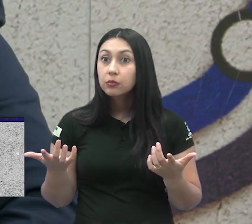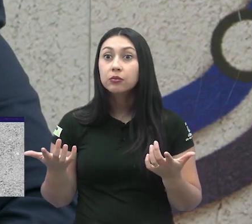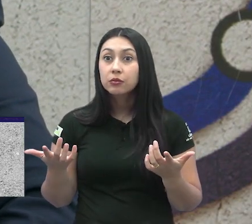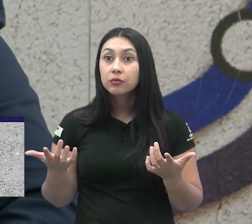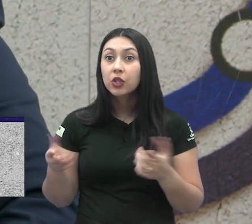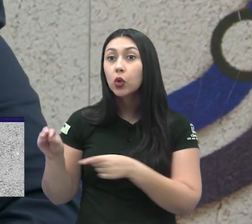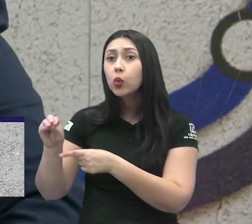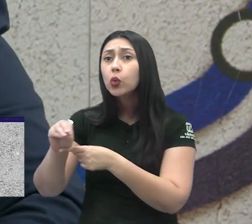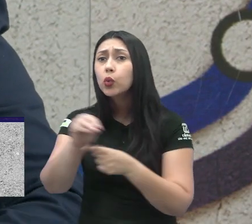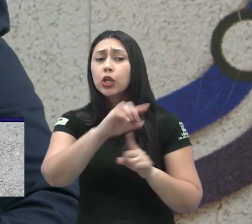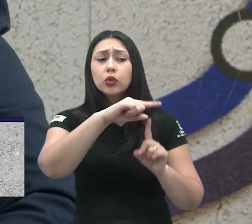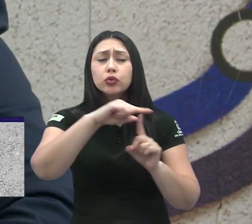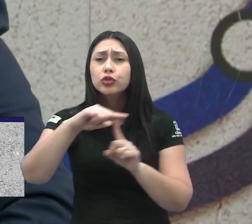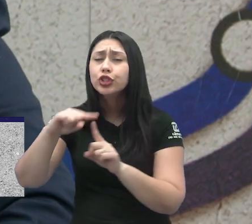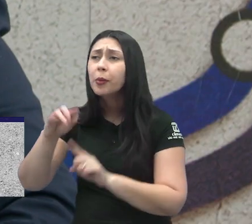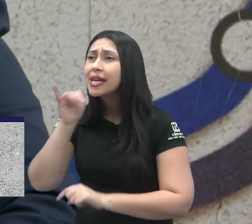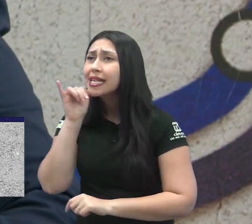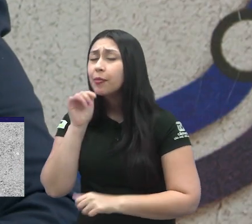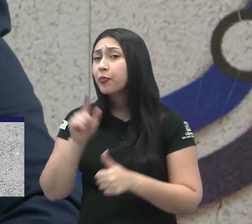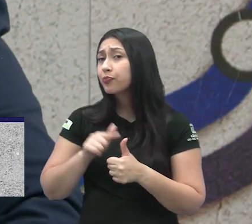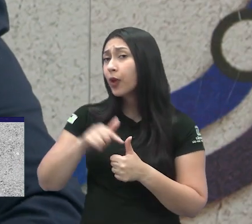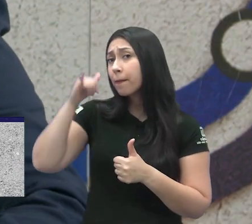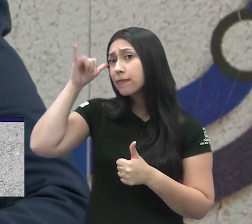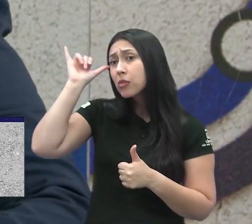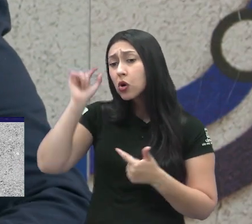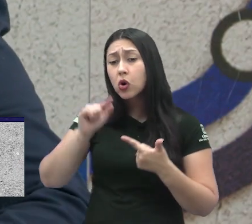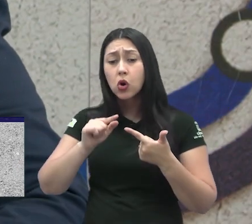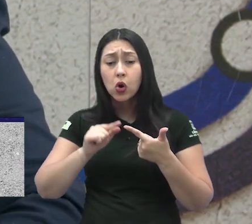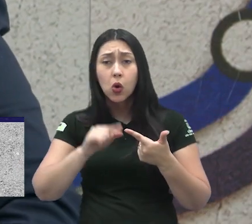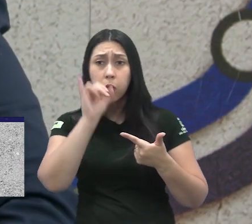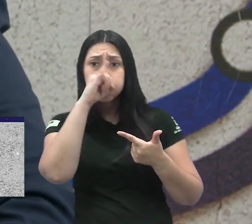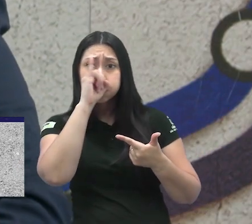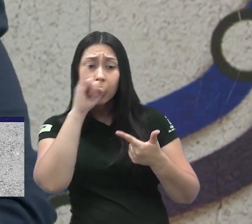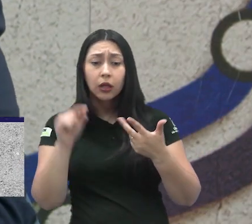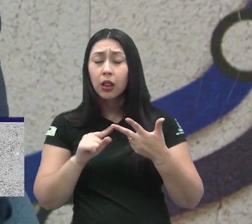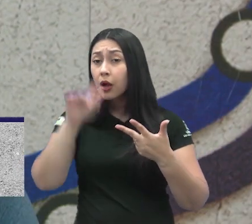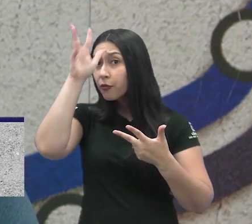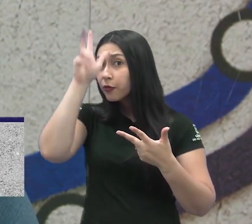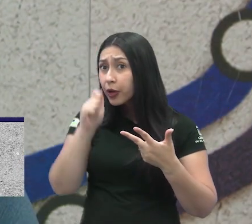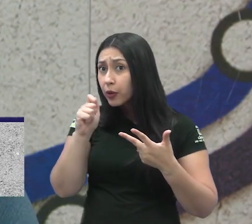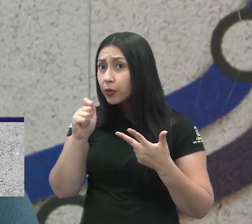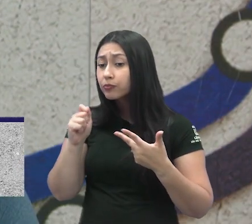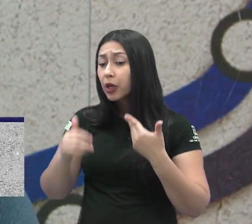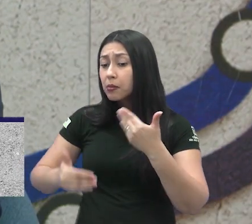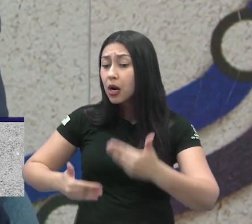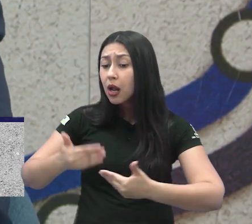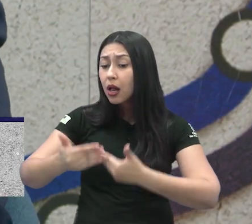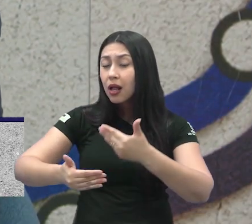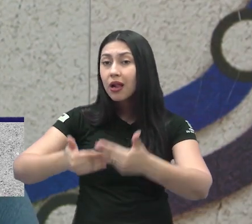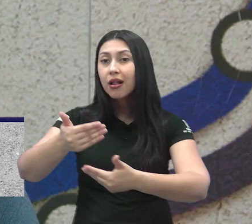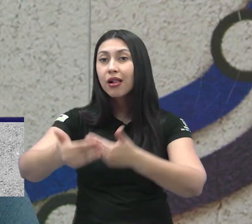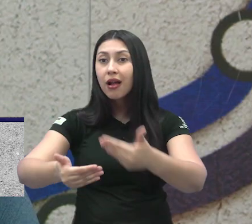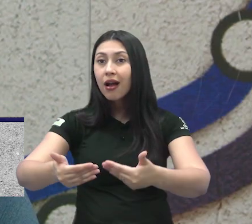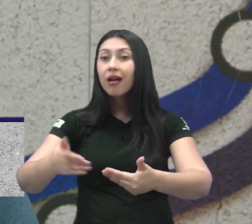produção de cada espécie. Então, bovinocultura, suinocultura, avicultura, né? E durante o curso,